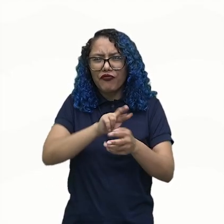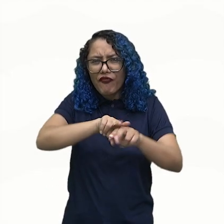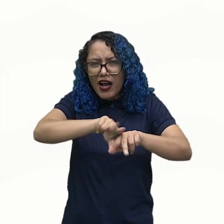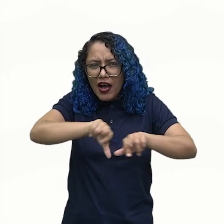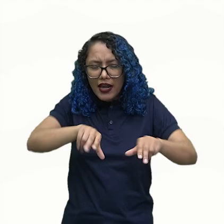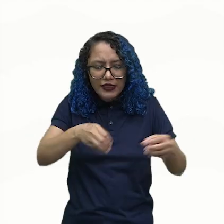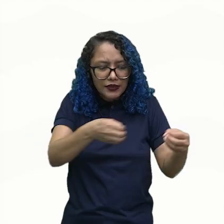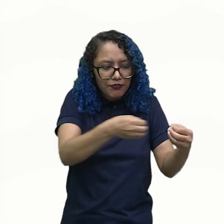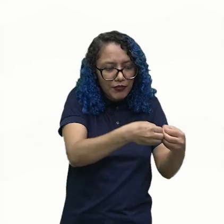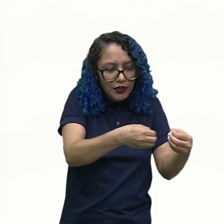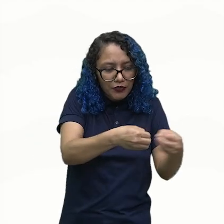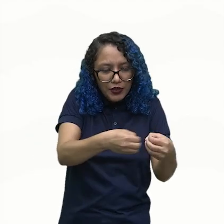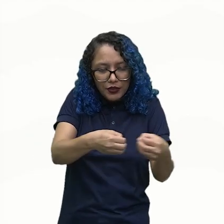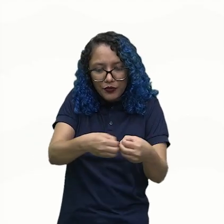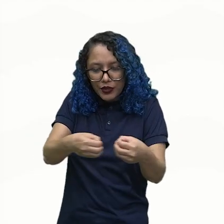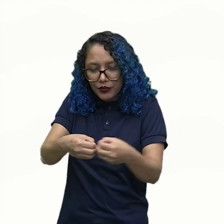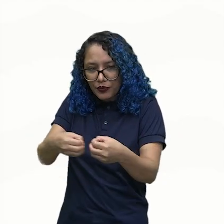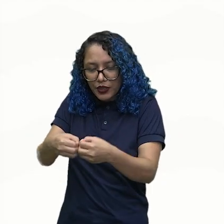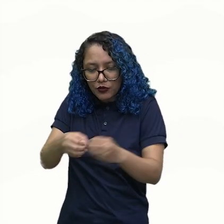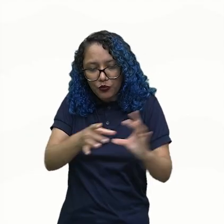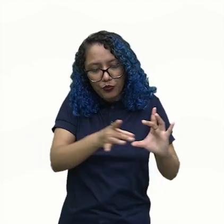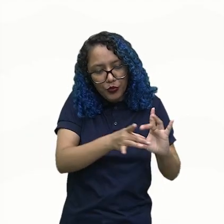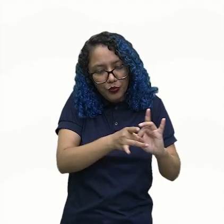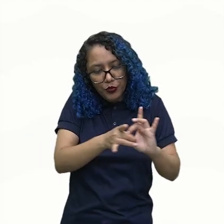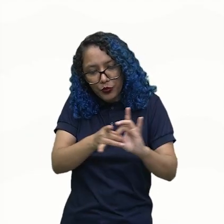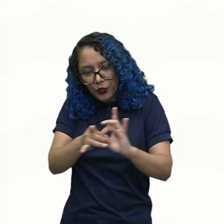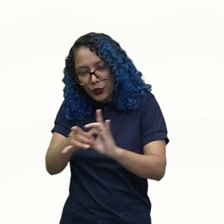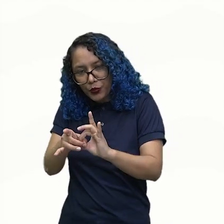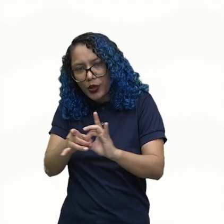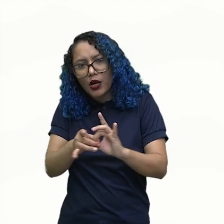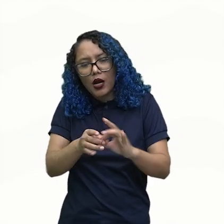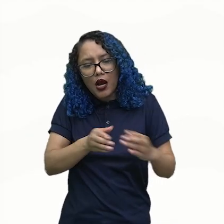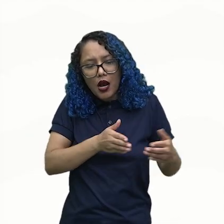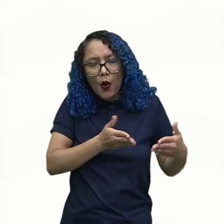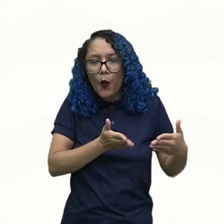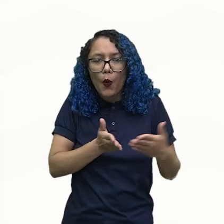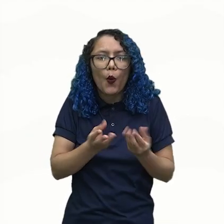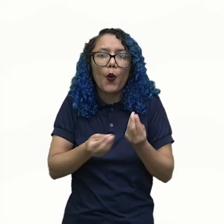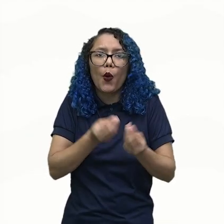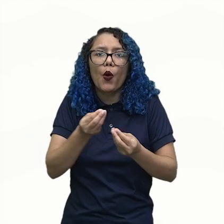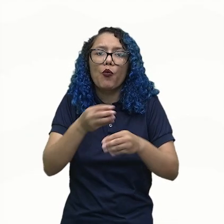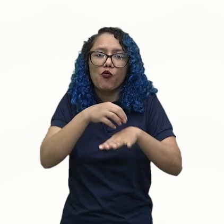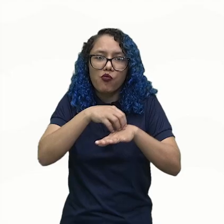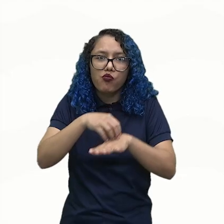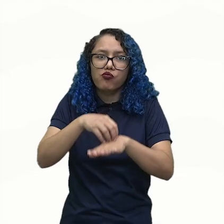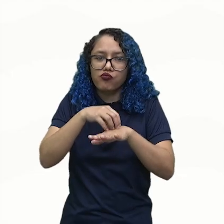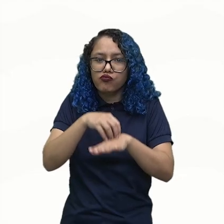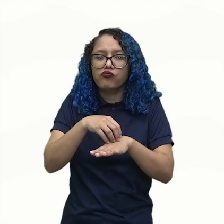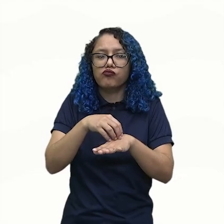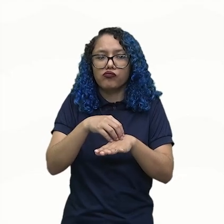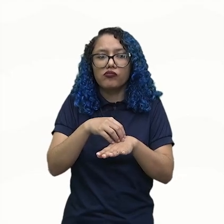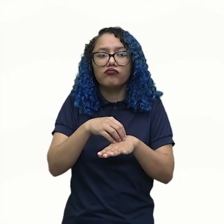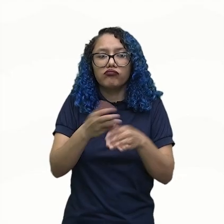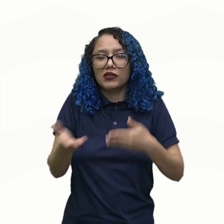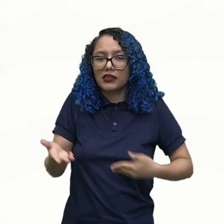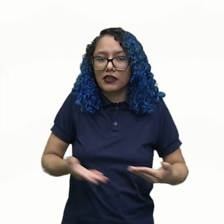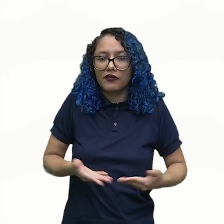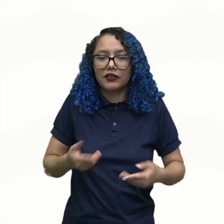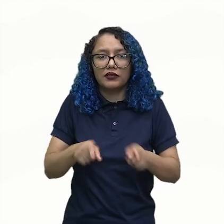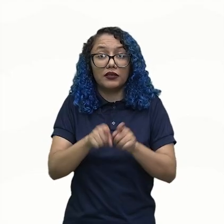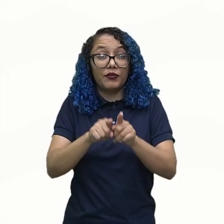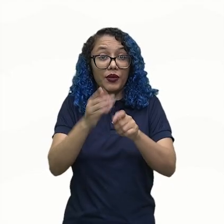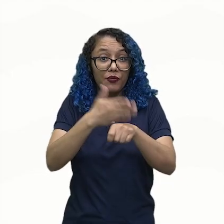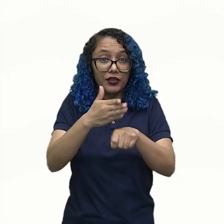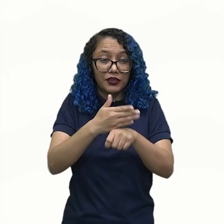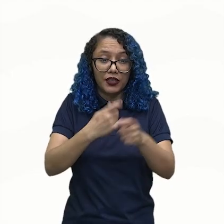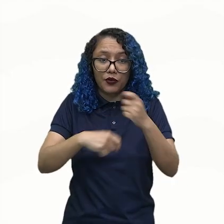si, intensamente conectadas por fluxos de transporte, serviços e atividades econômicas.